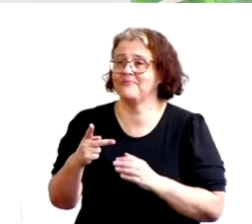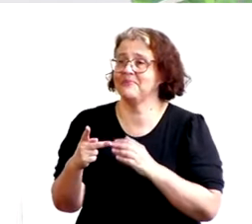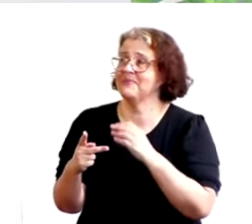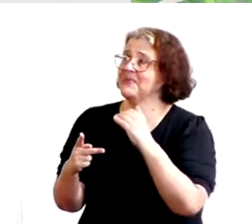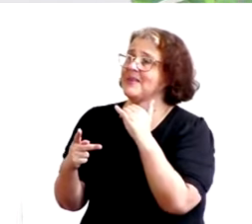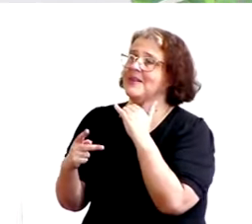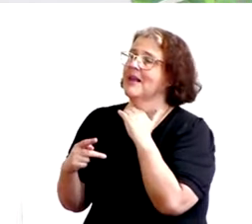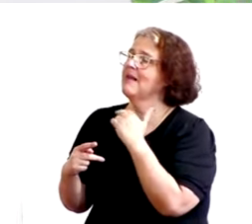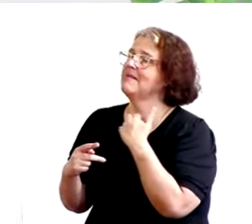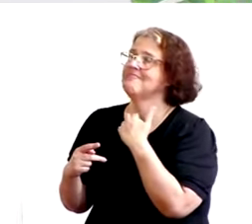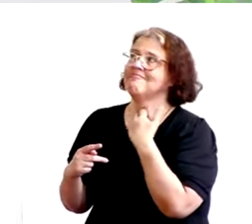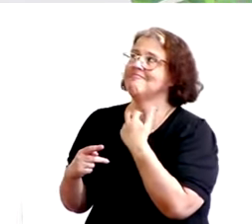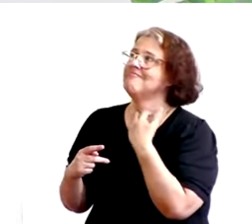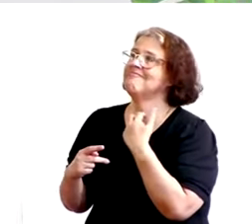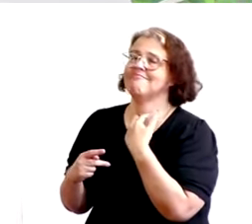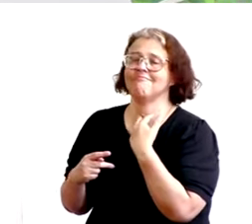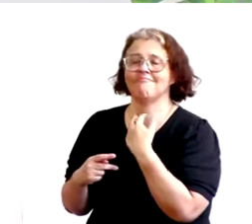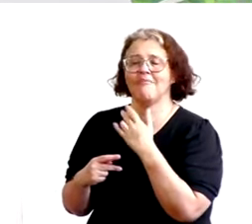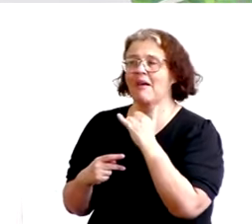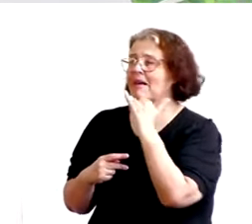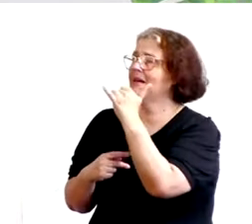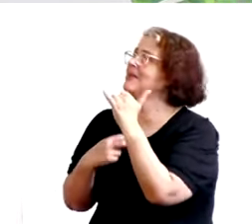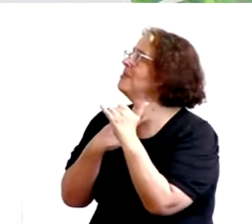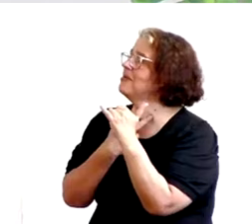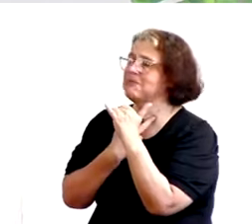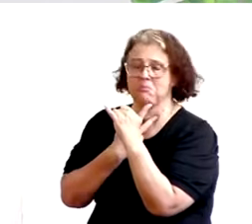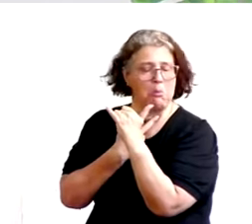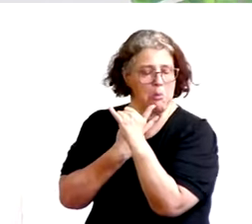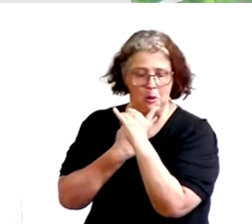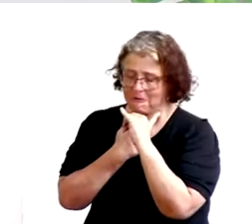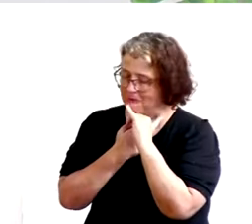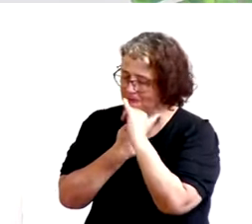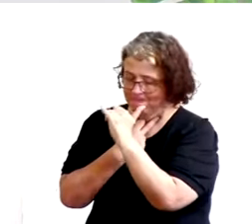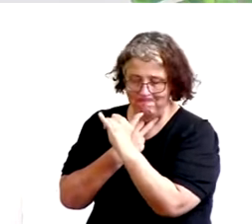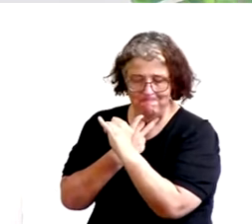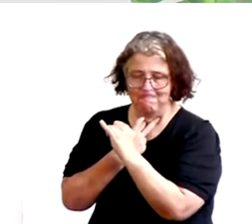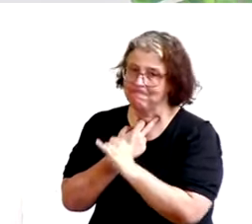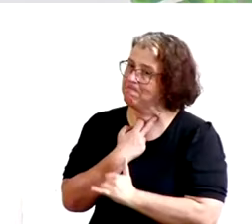sua fala nem posso falar diz o texto